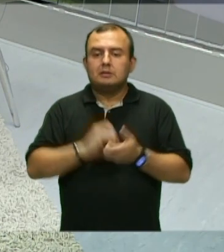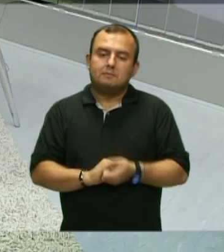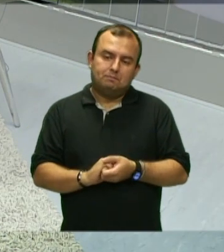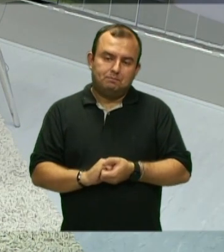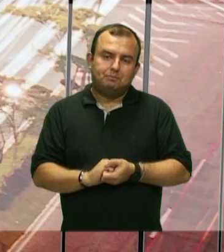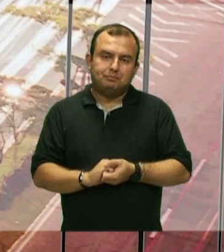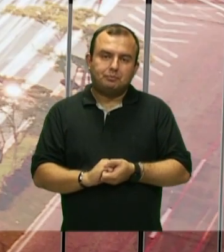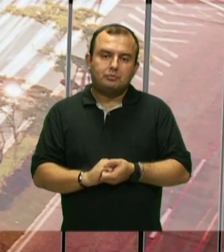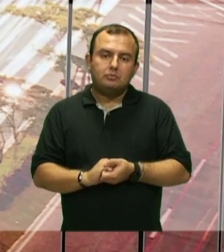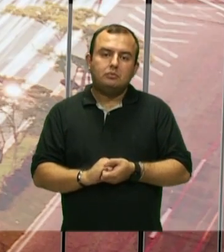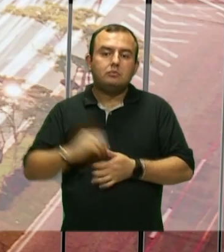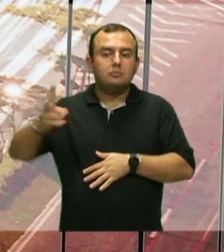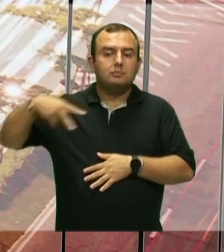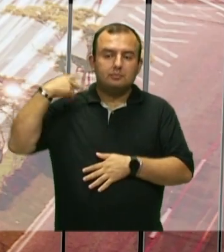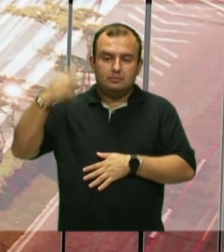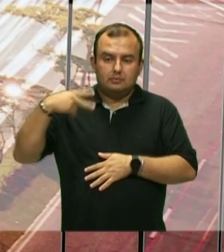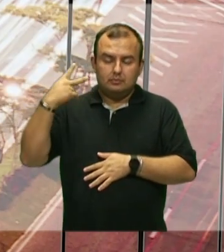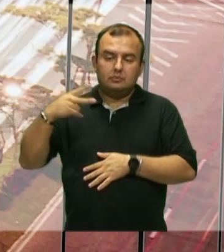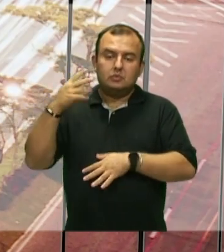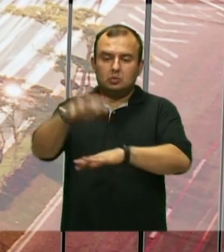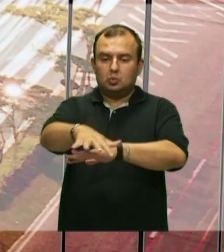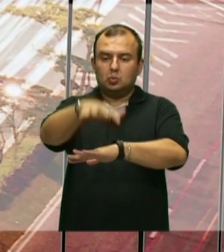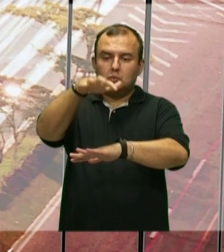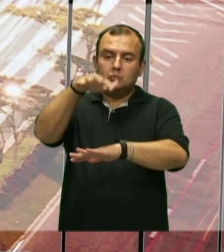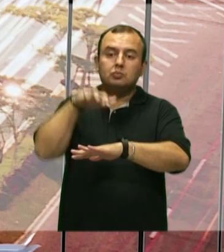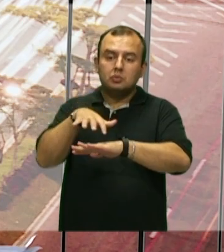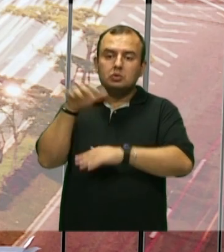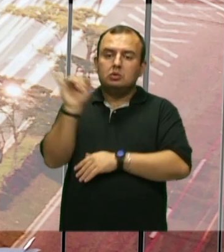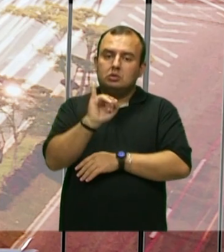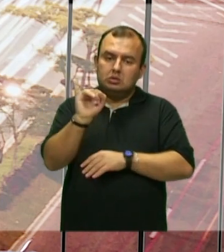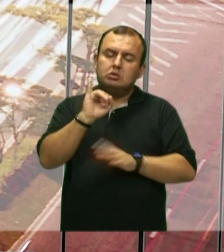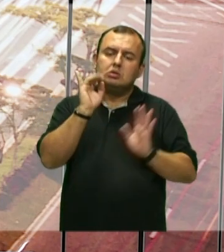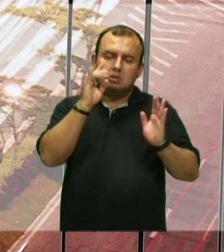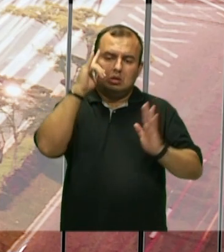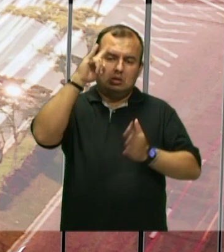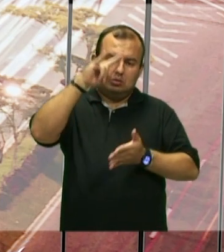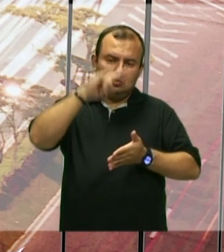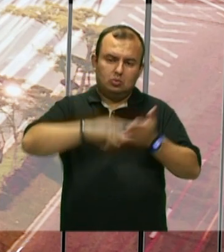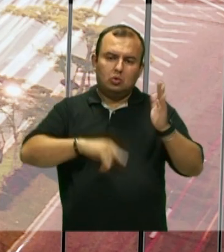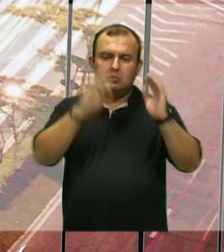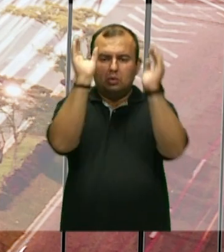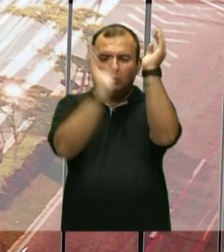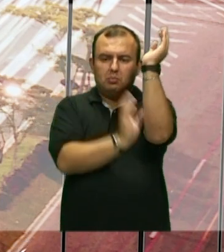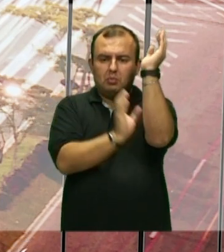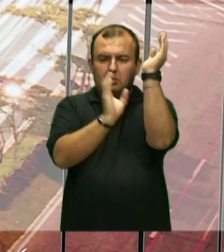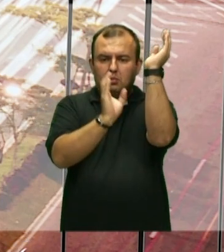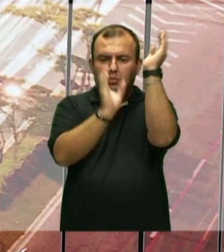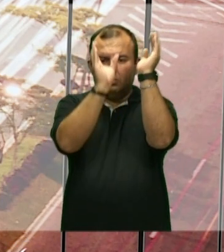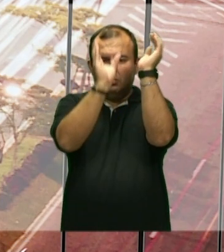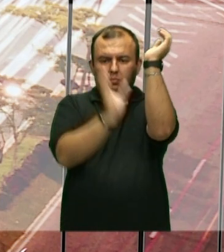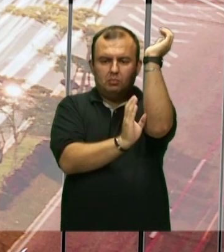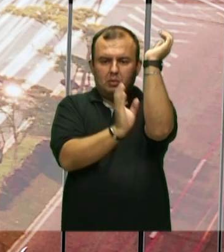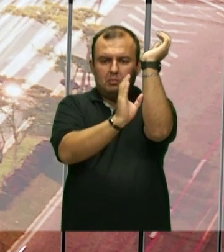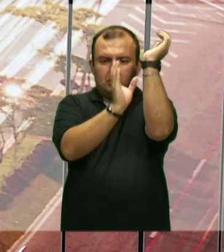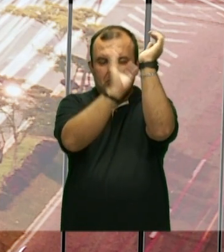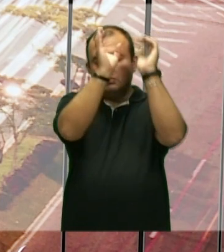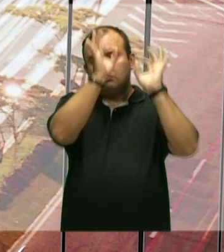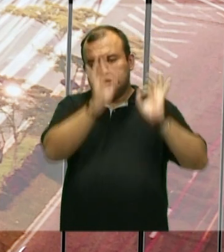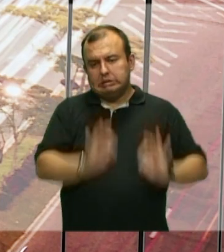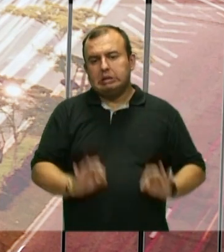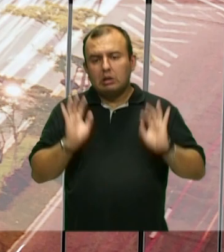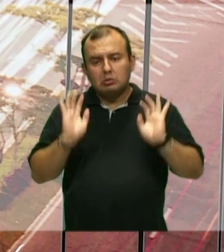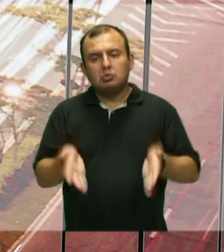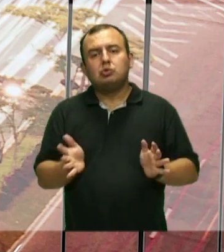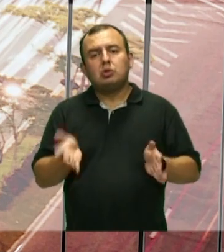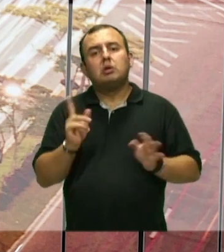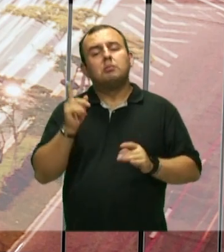acontecer. Vereador, o Porto de Itajaí já está burocraticamente encaminhado para o retorno das movimentações, mas faltam